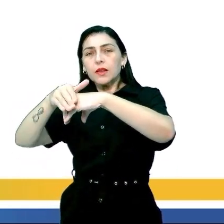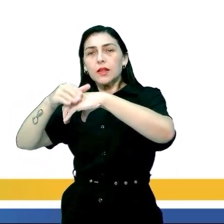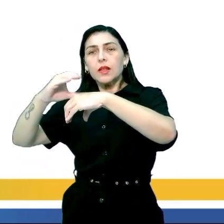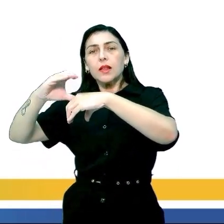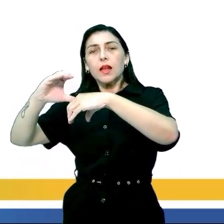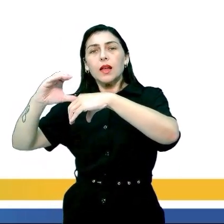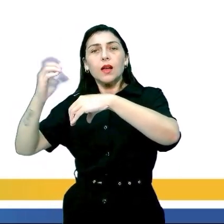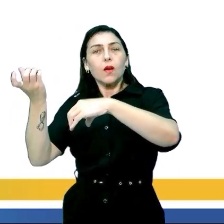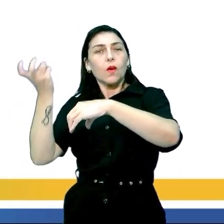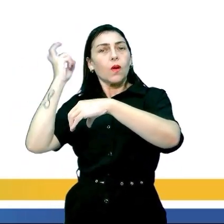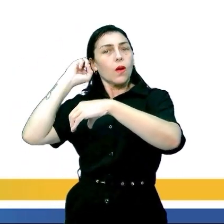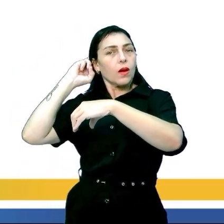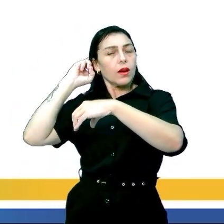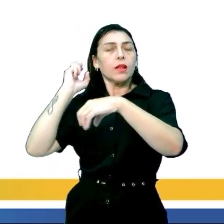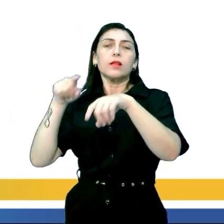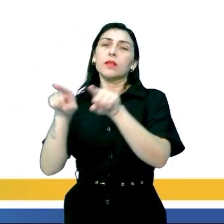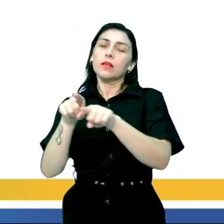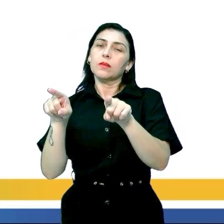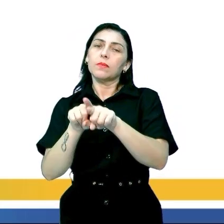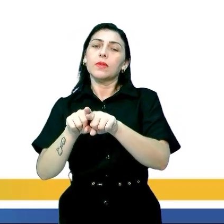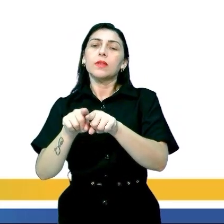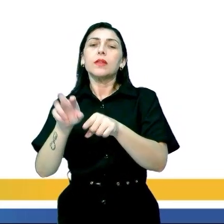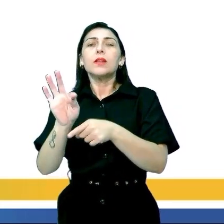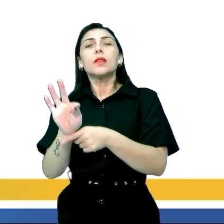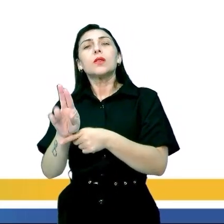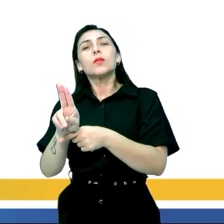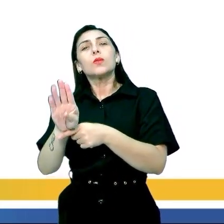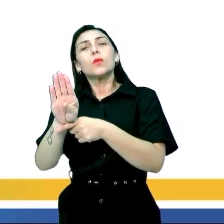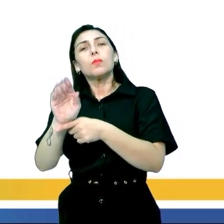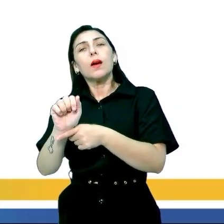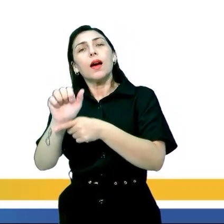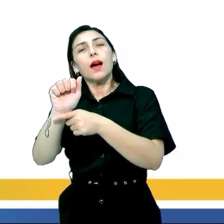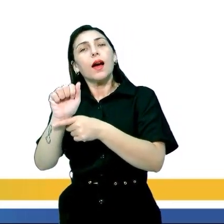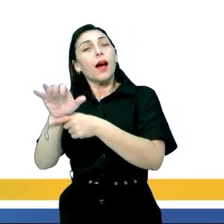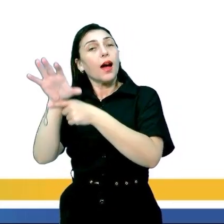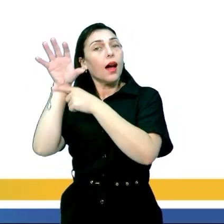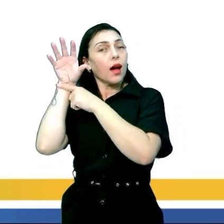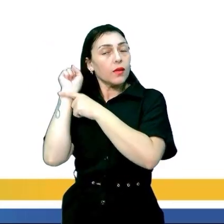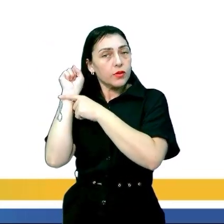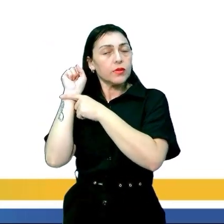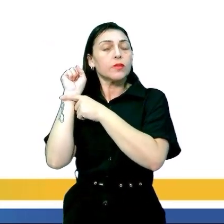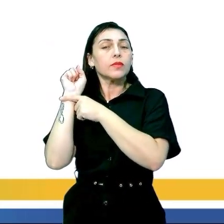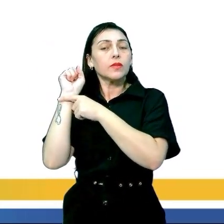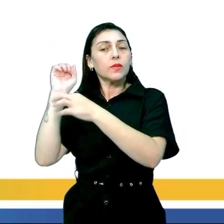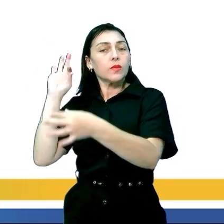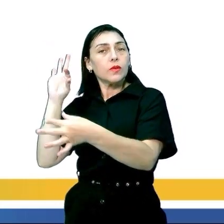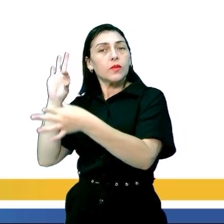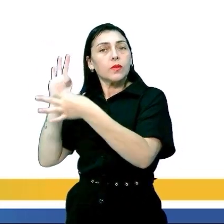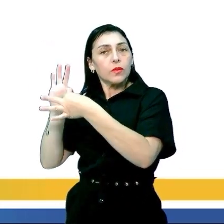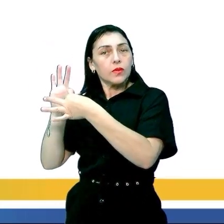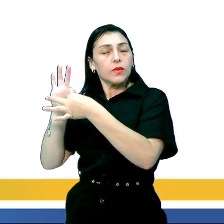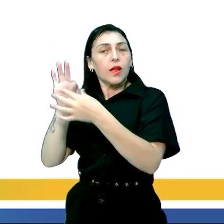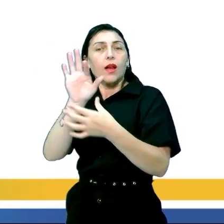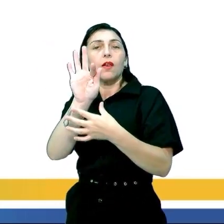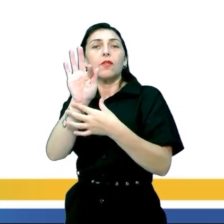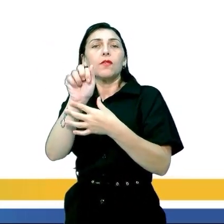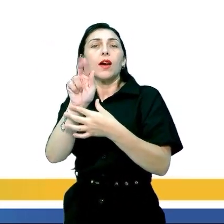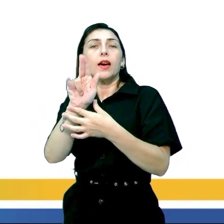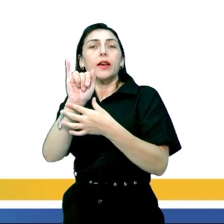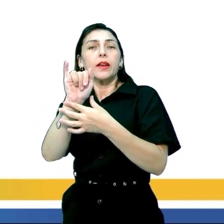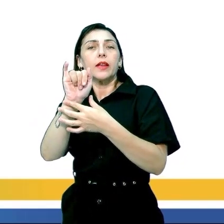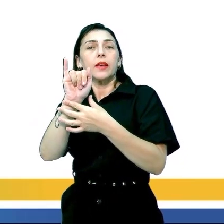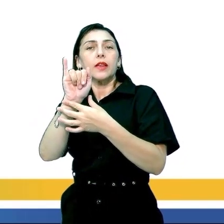logo embaixo temos a tuba auditiva. Essa tuba auditiva, pessoal, ela vai ligar lá na faringe, tá